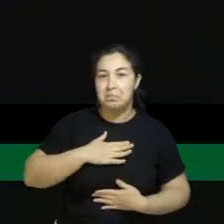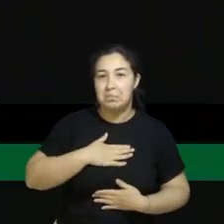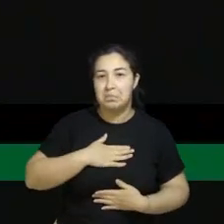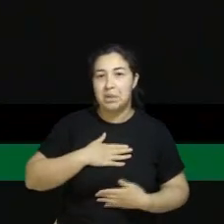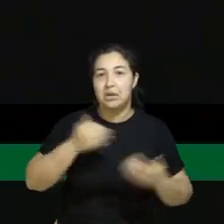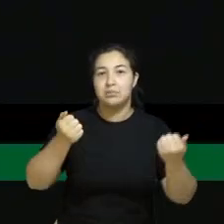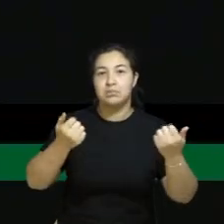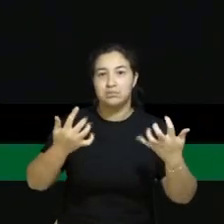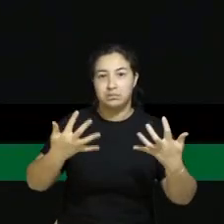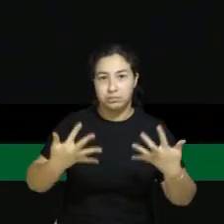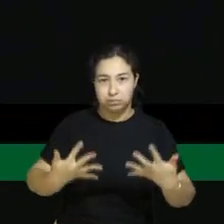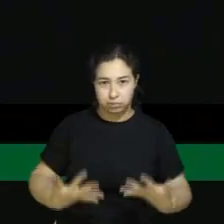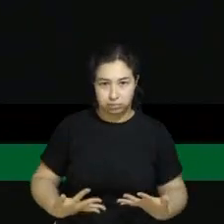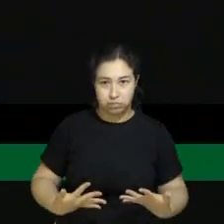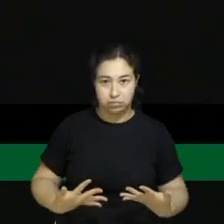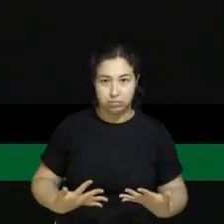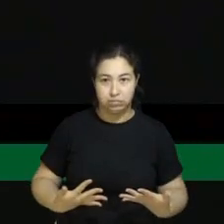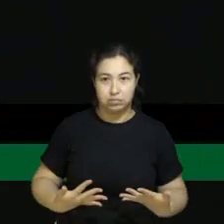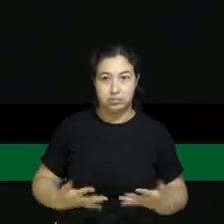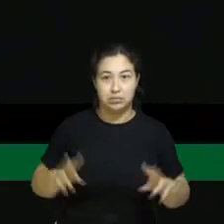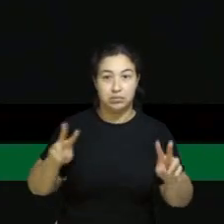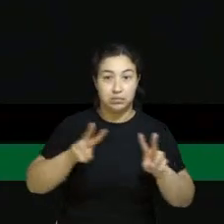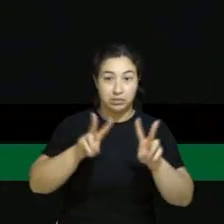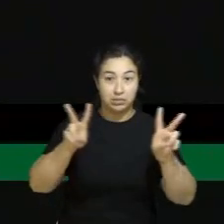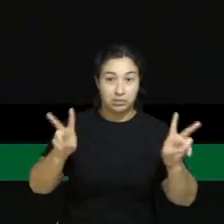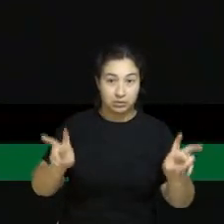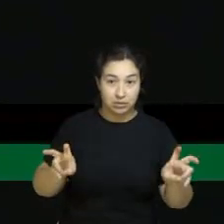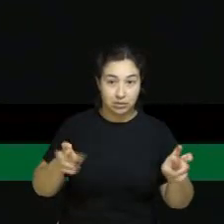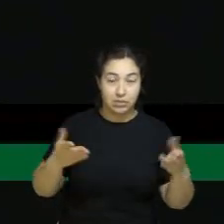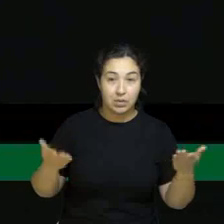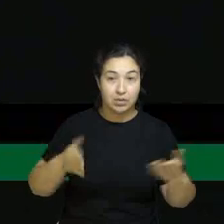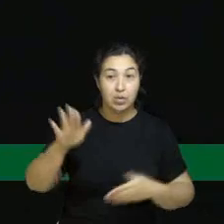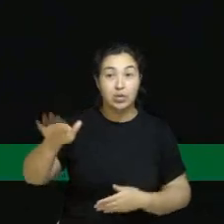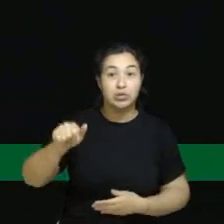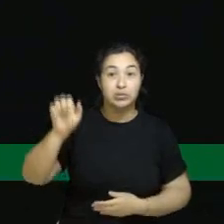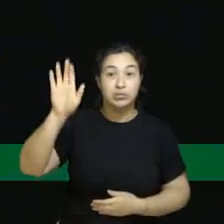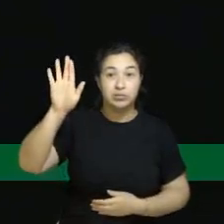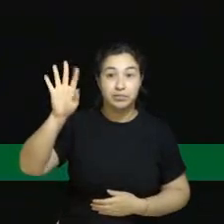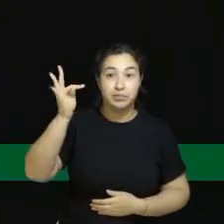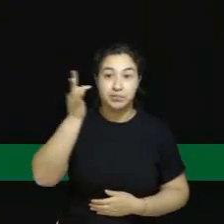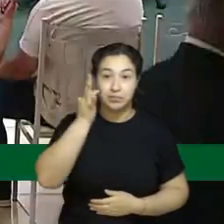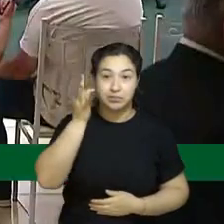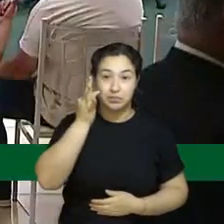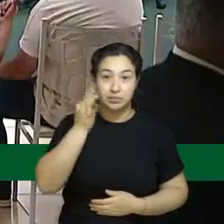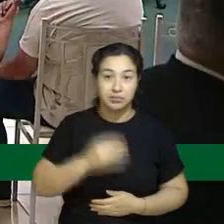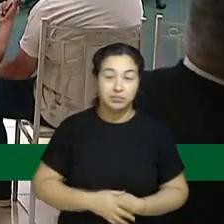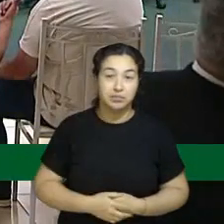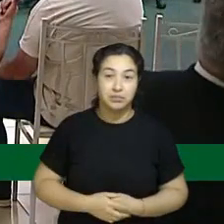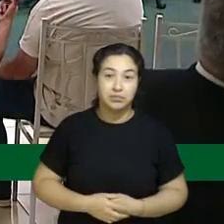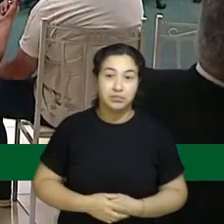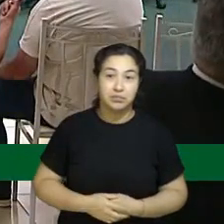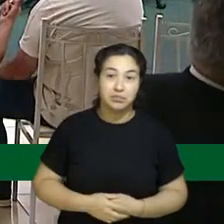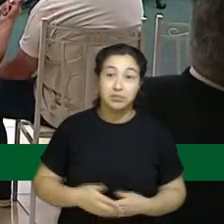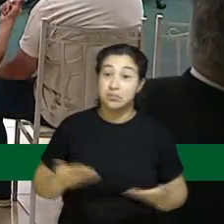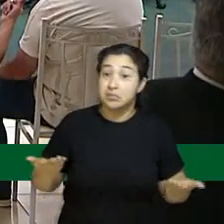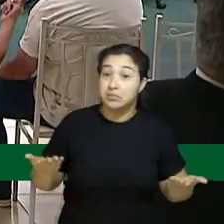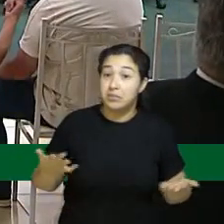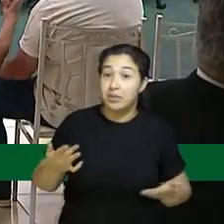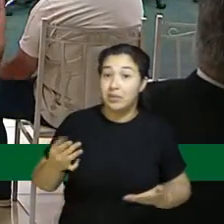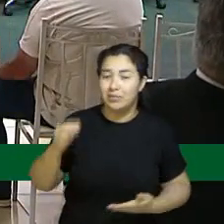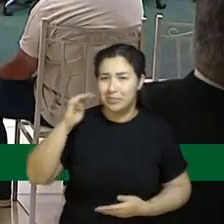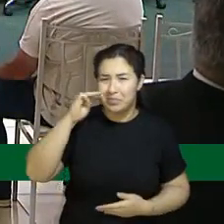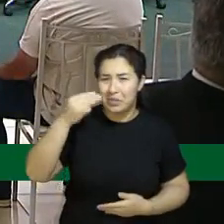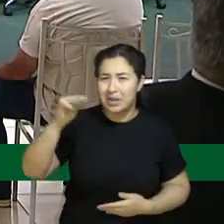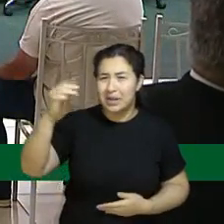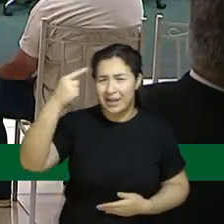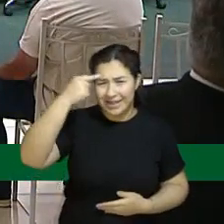a minha fala com relação a essa questão. Passo a parte ao deputado Fernando, por favor. Então, deputado Matheus, bem lembrado essa